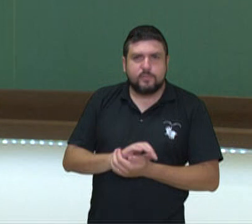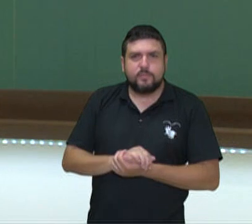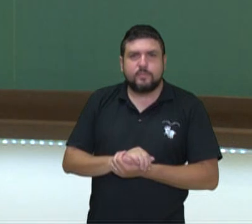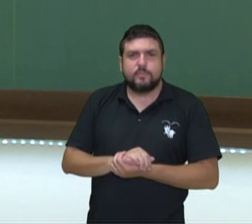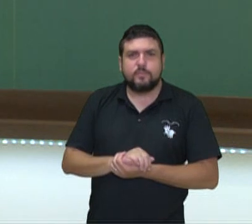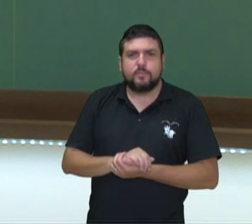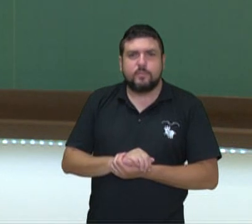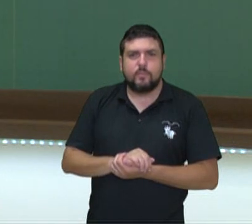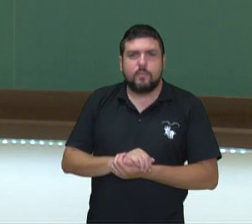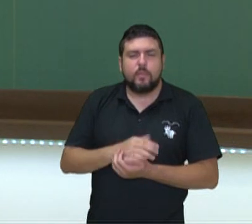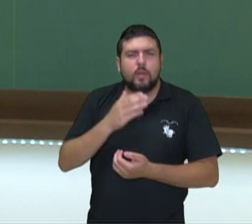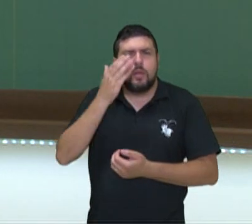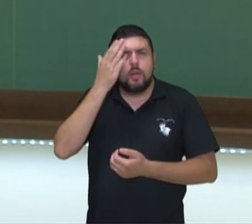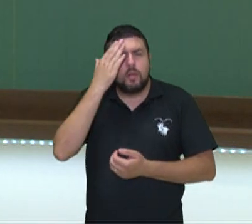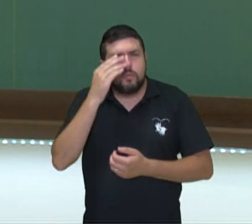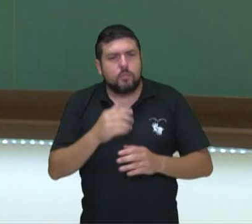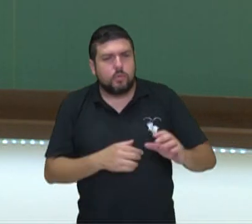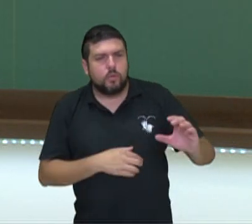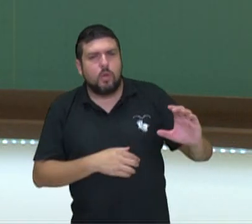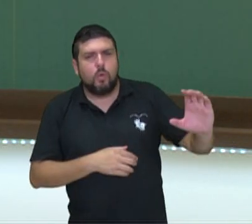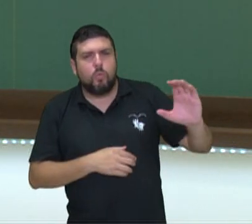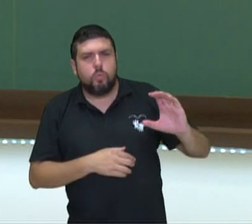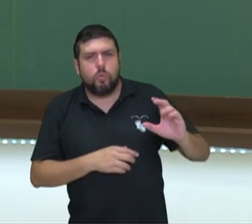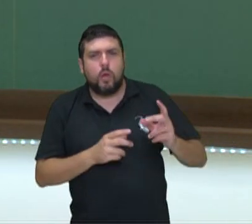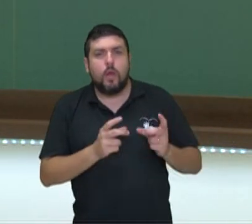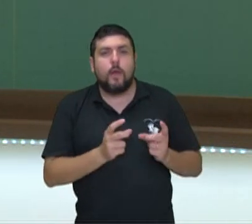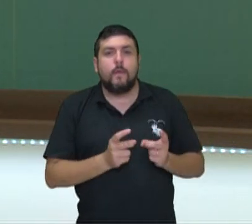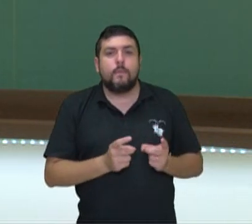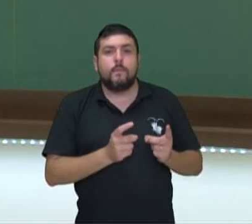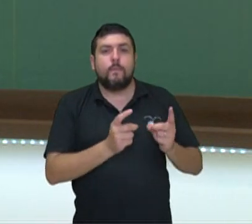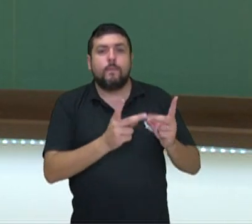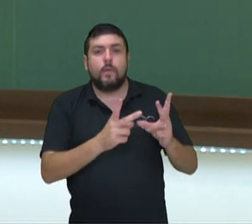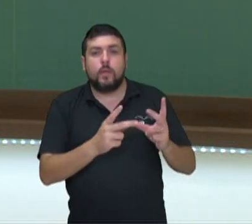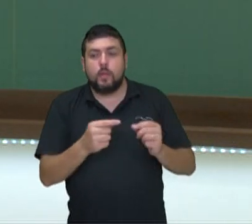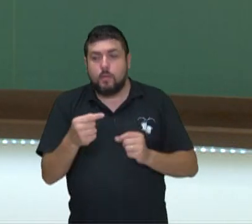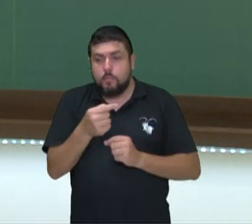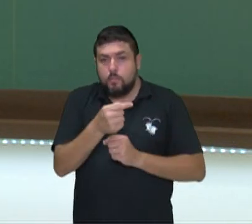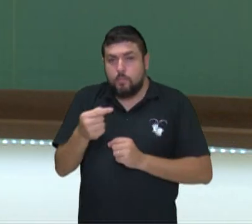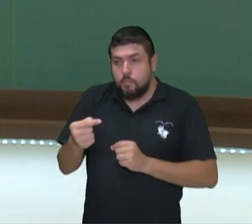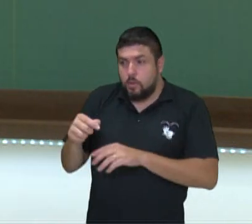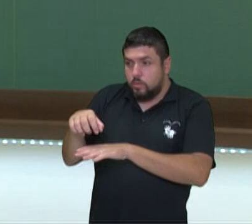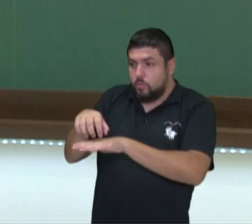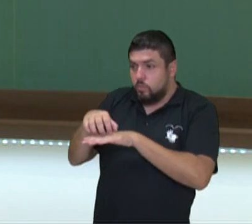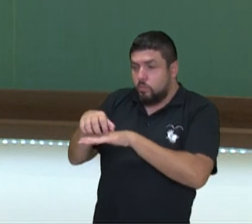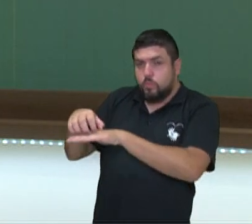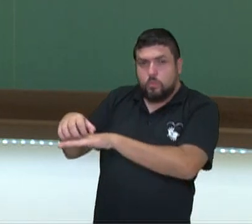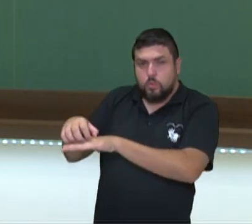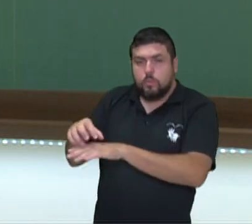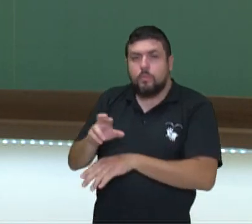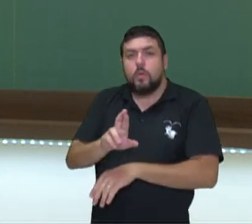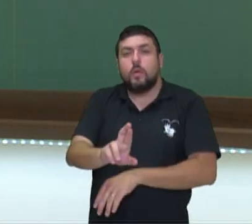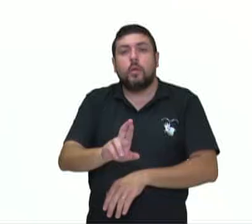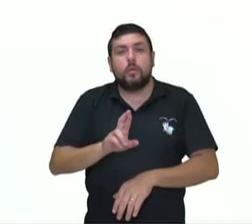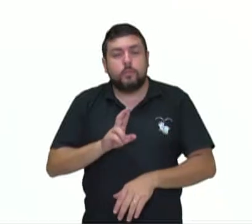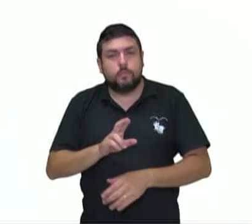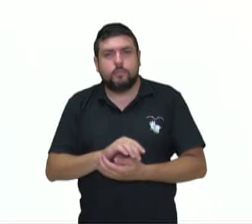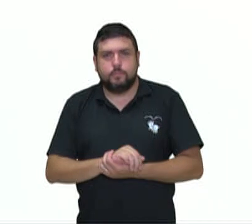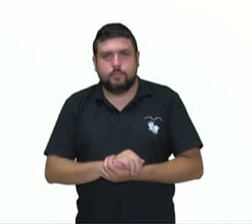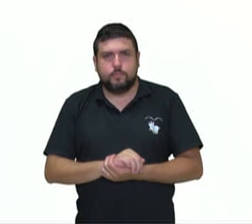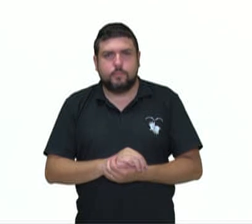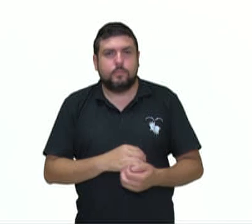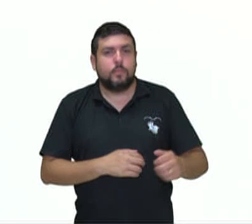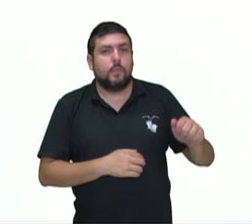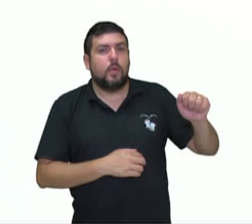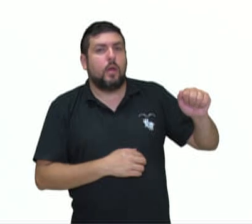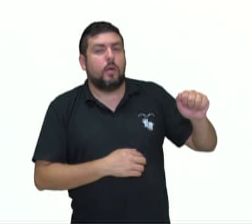Sabendo que lucro é igual venda menos o custo, responda. Na letra A, qual é a